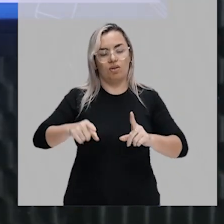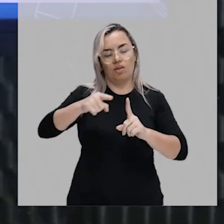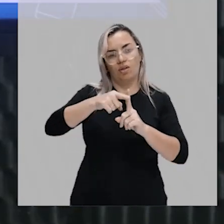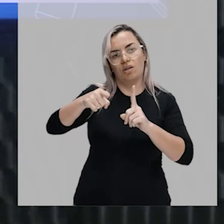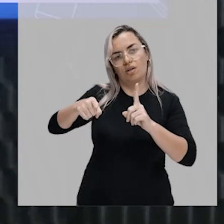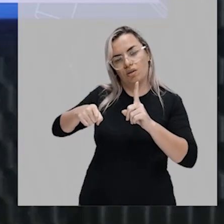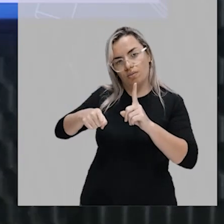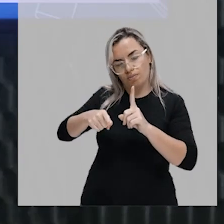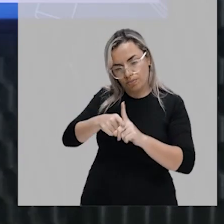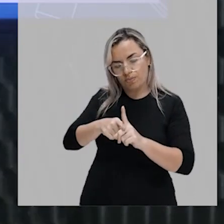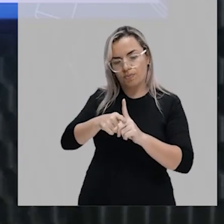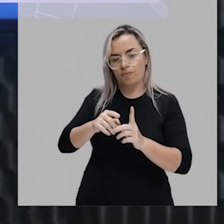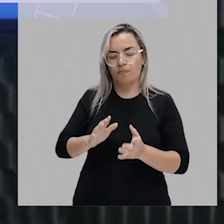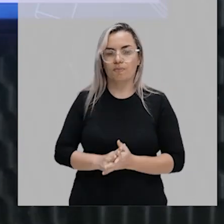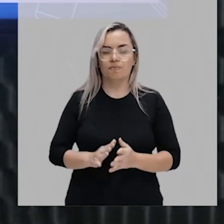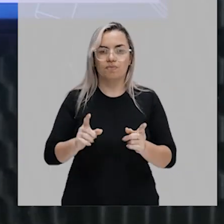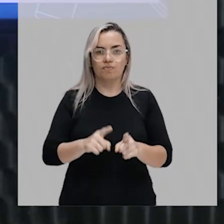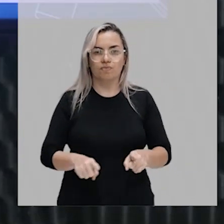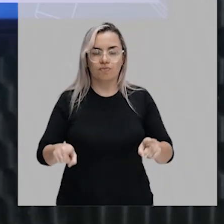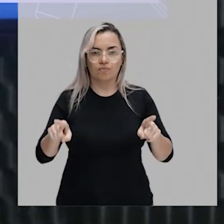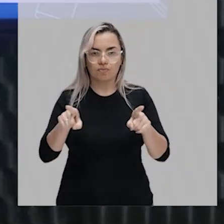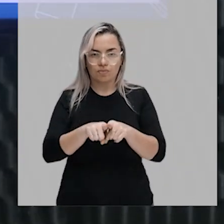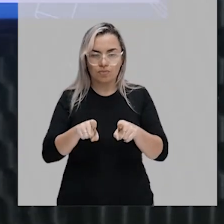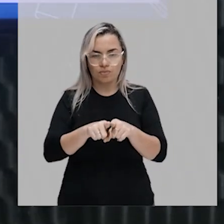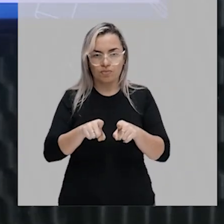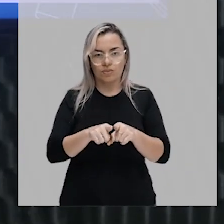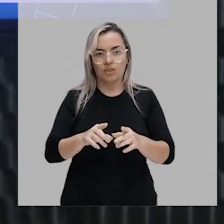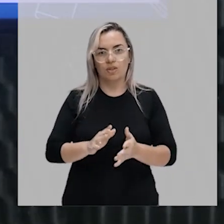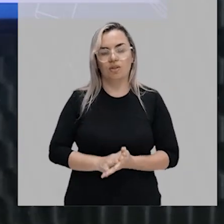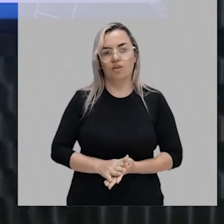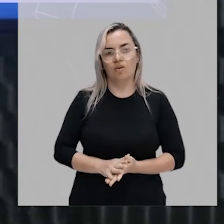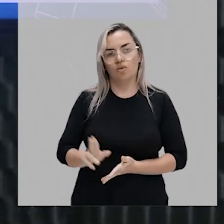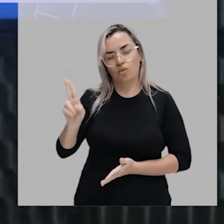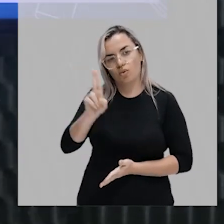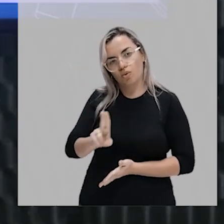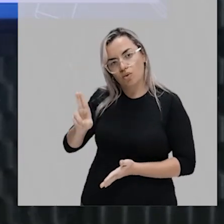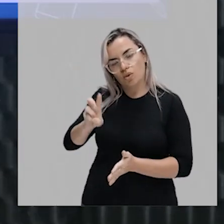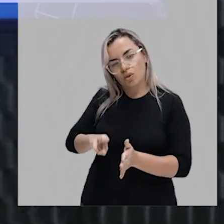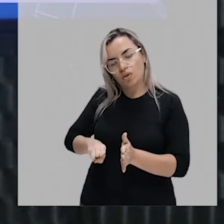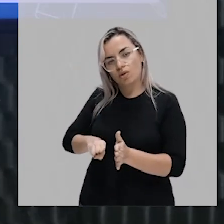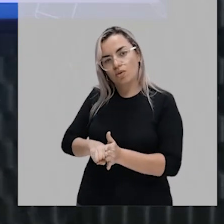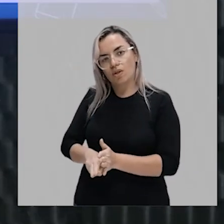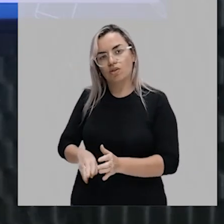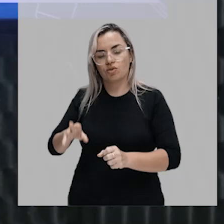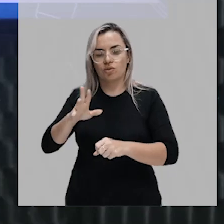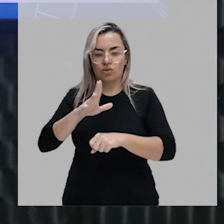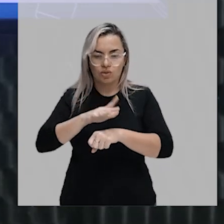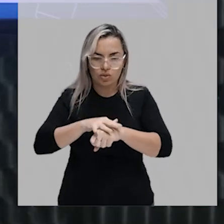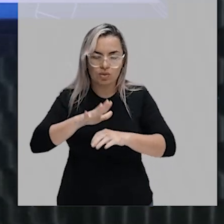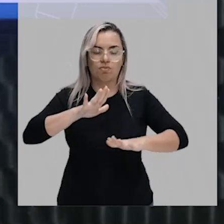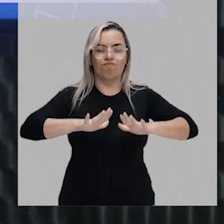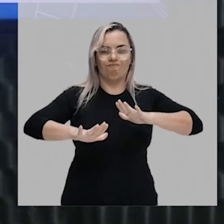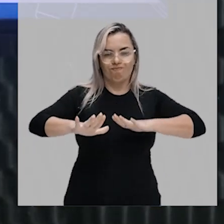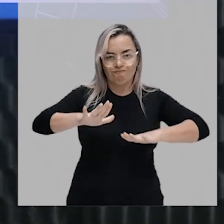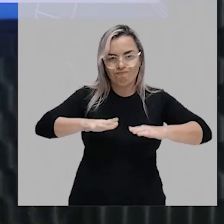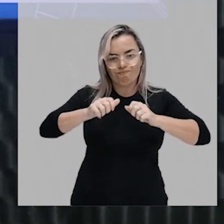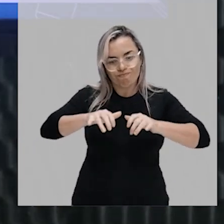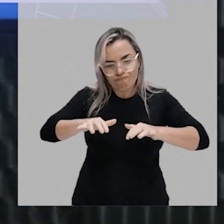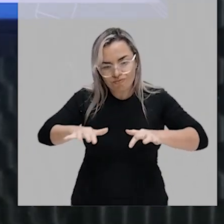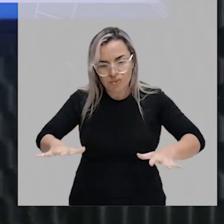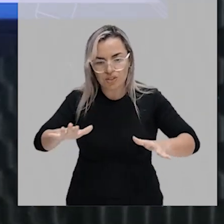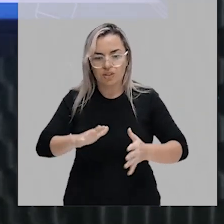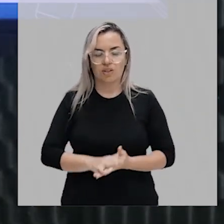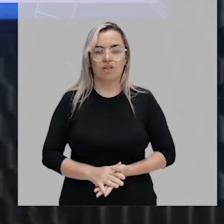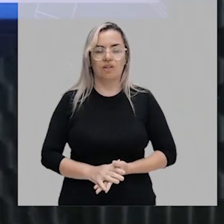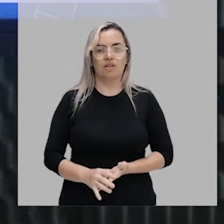são que podem proteger contra doenças sexualmente transmissíveis, ok? Então, esse conhecimento ele tem ajudado